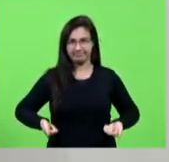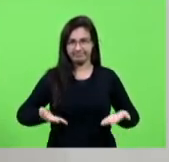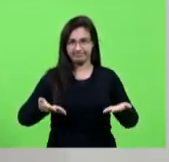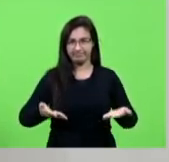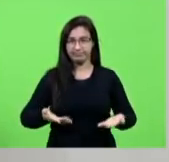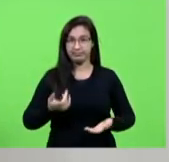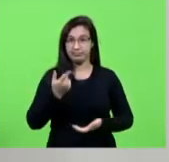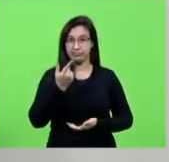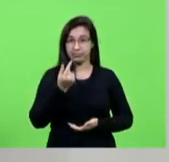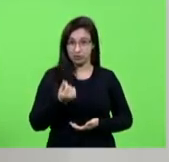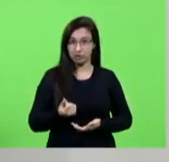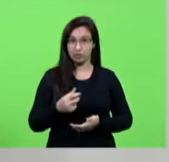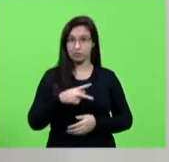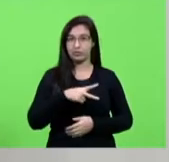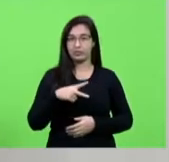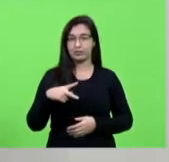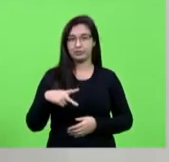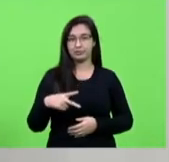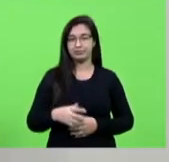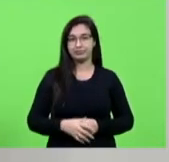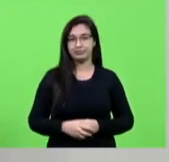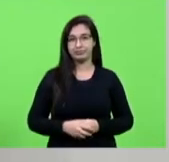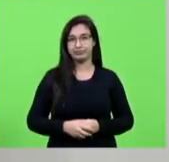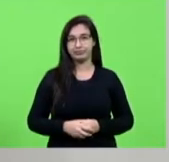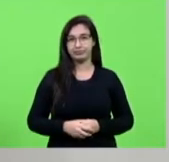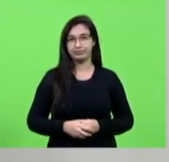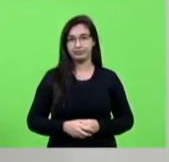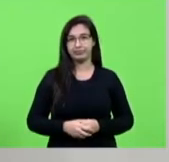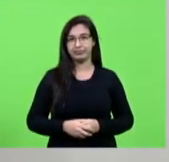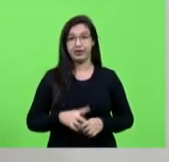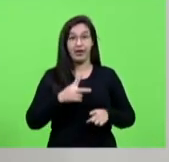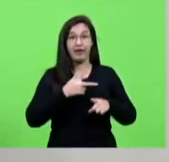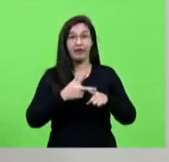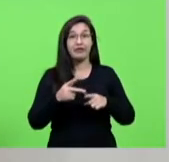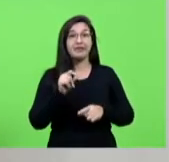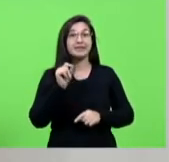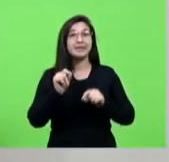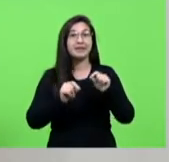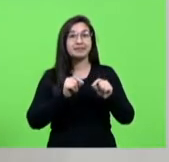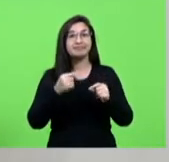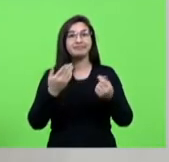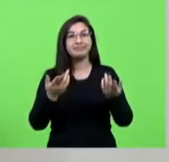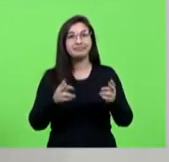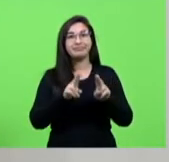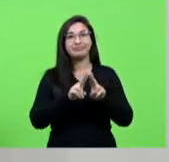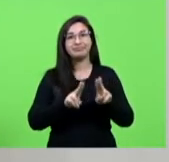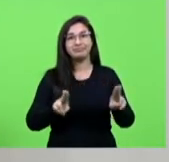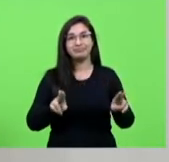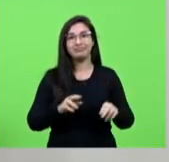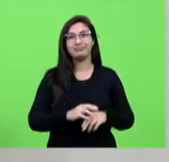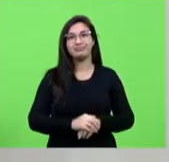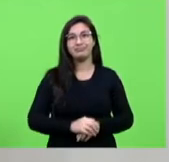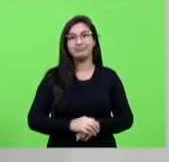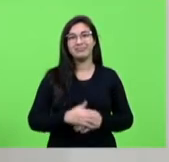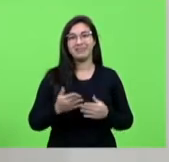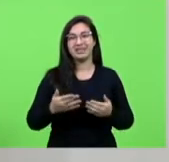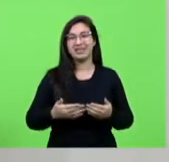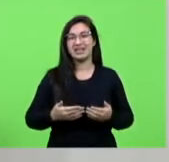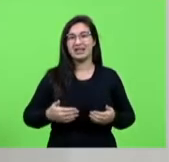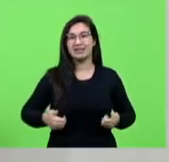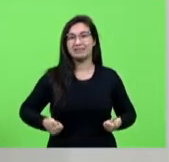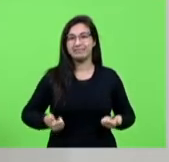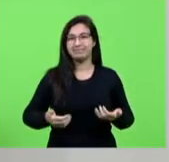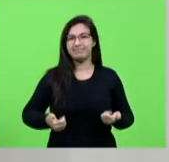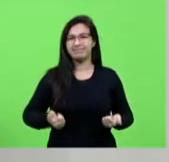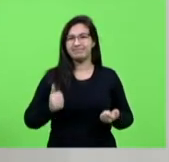dinheiro público. E a campeã, como sempre, é a UFSC, né? Um orçamento bilionário, e